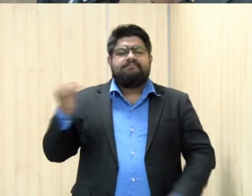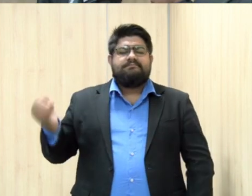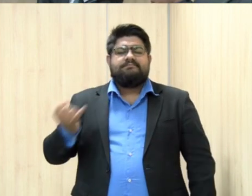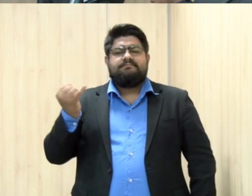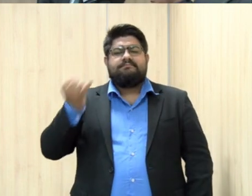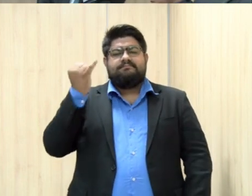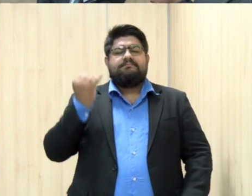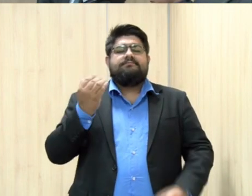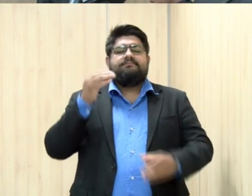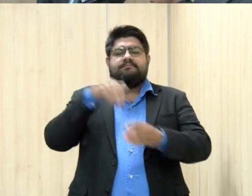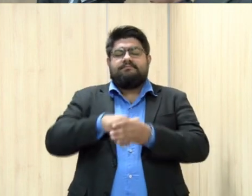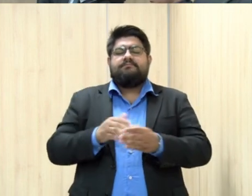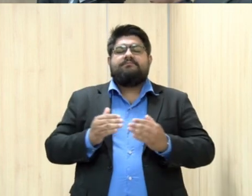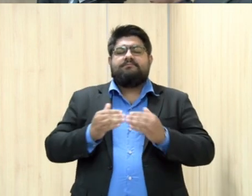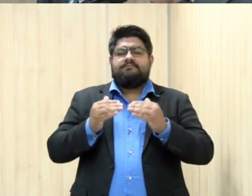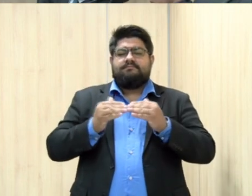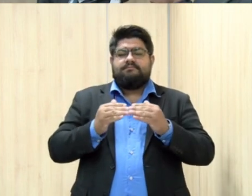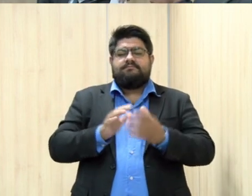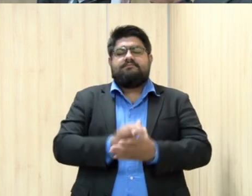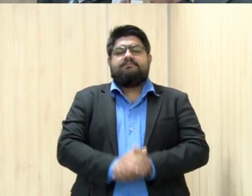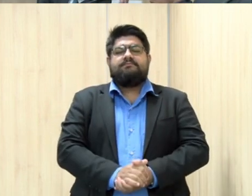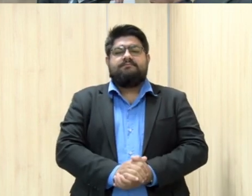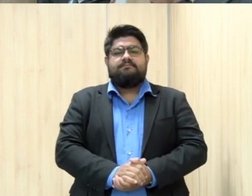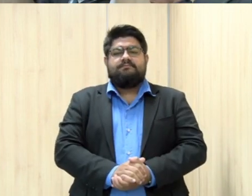e meu voto é favorável